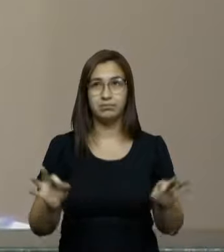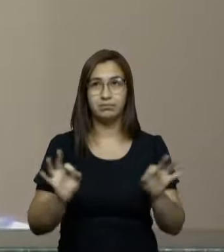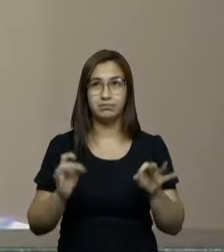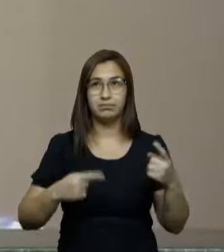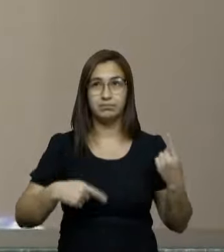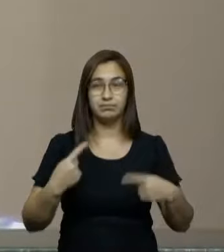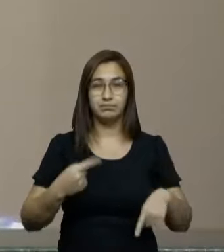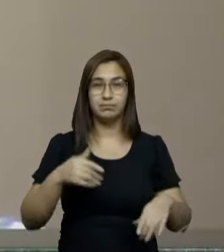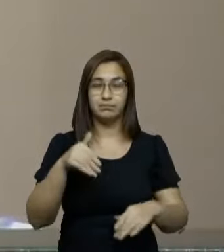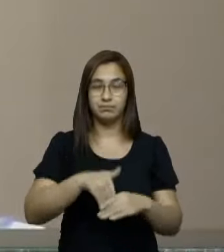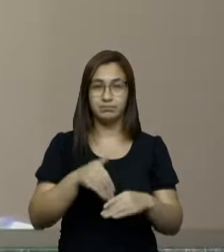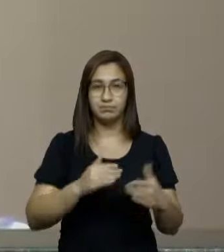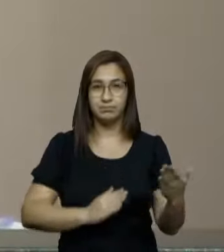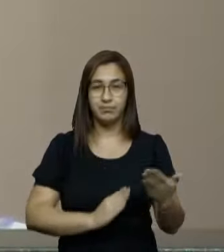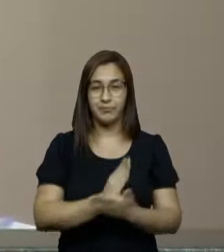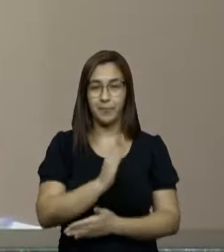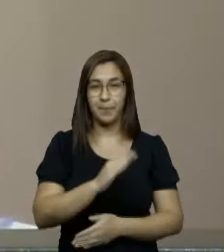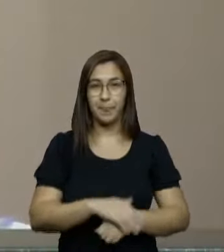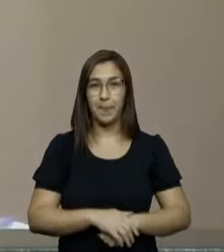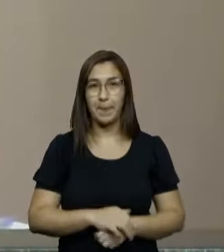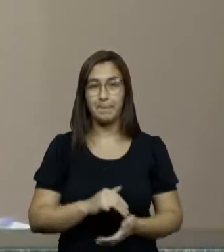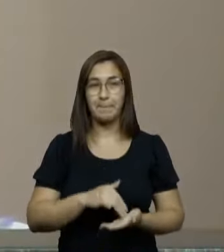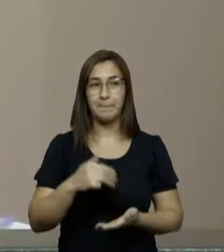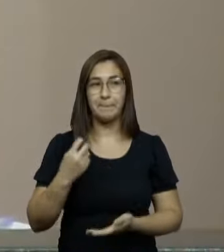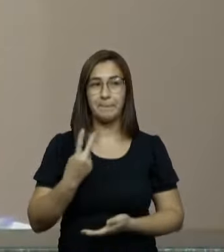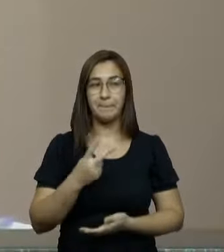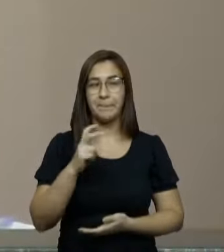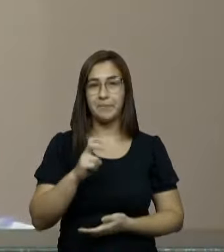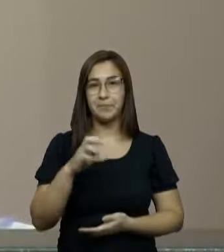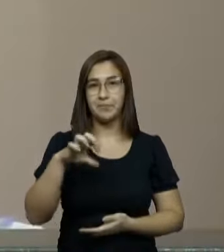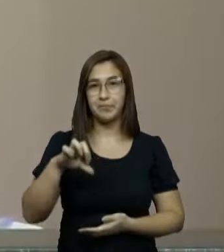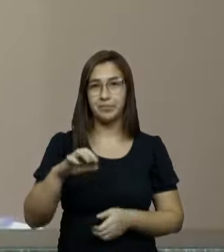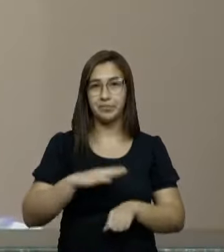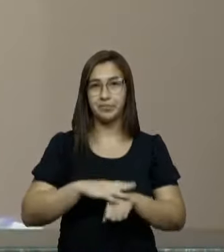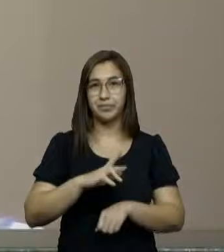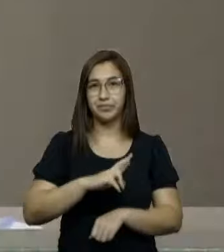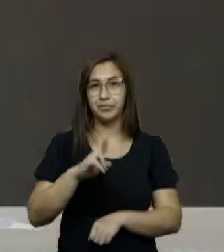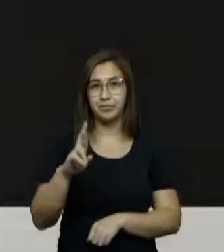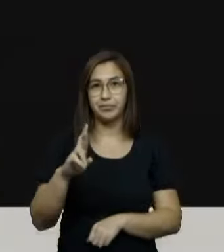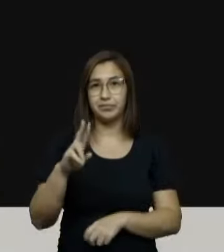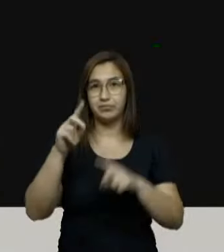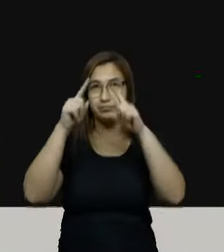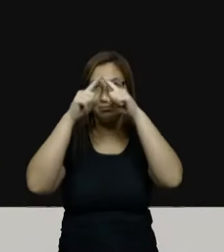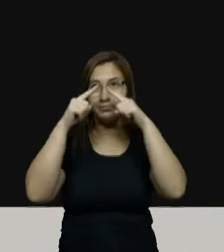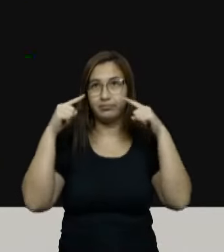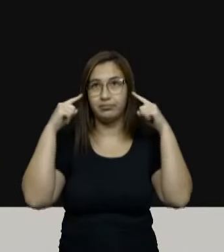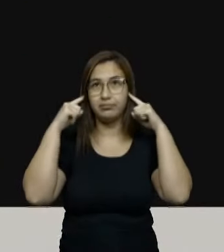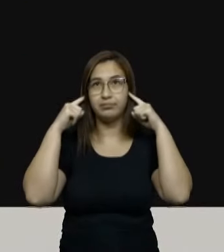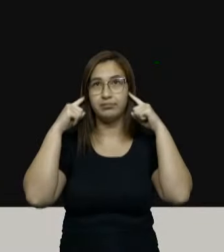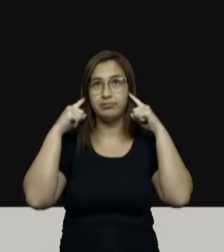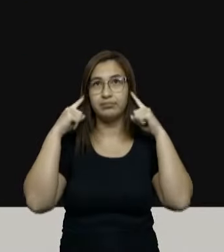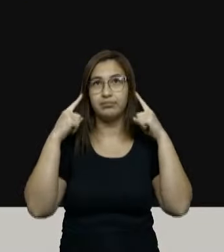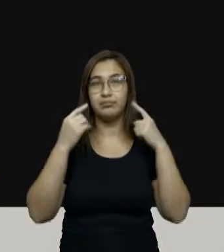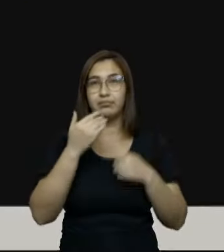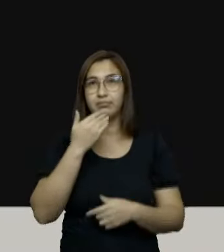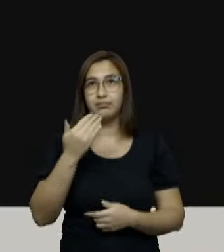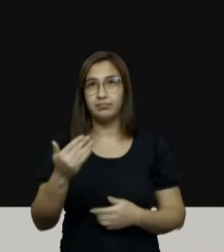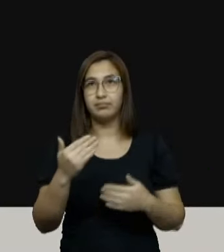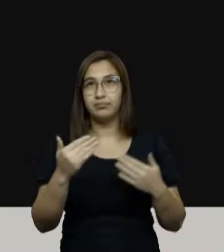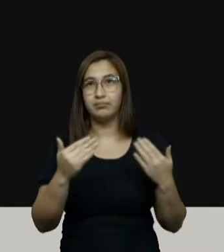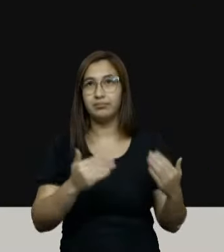discutir em votação, está aprovada. Moção número 259, autor deputado Neudir Sareta, apelando